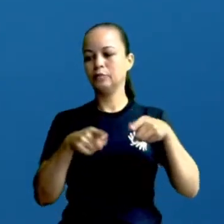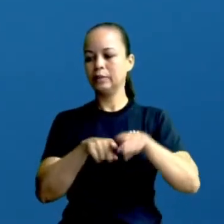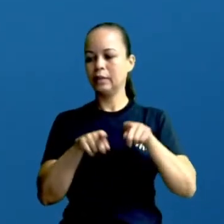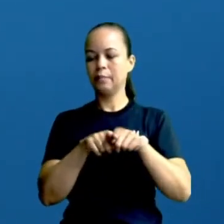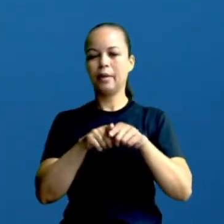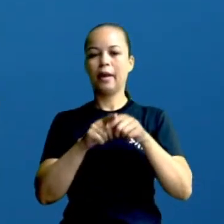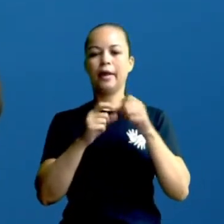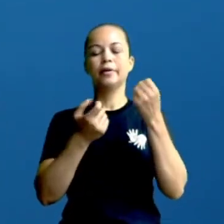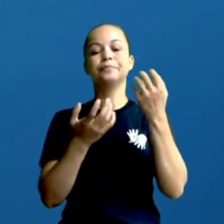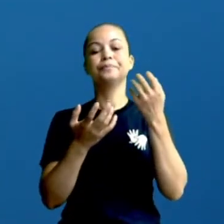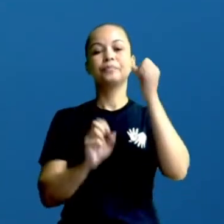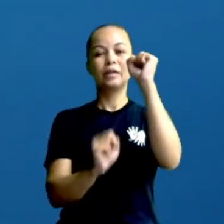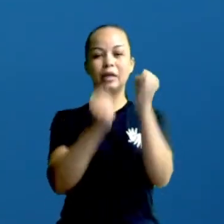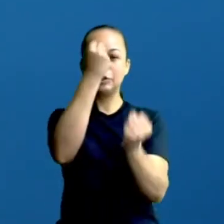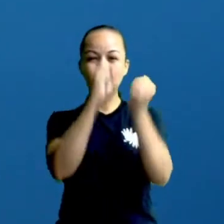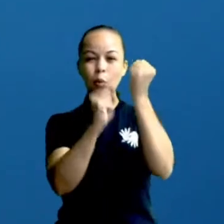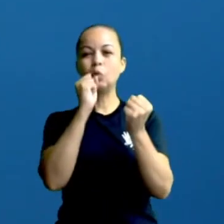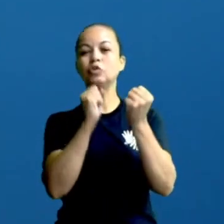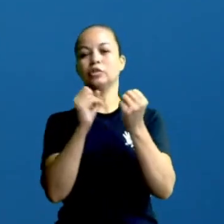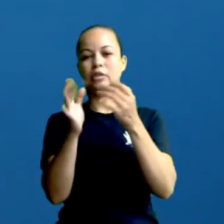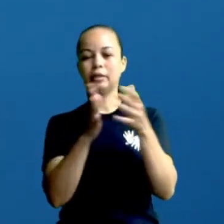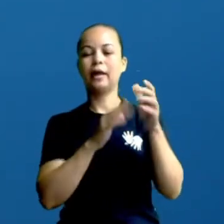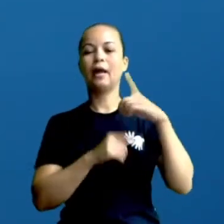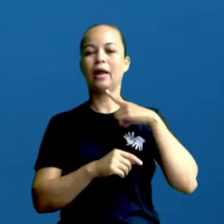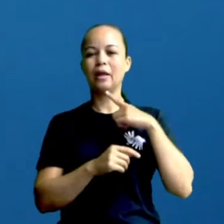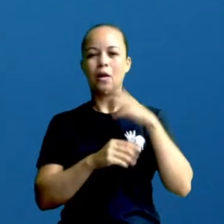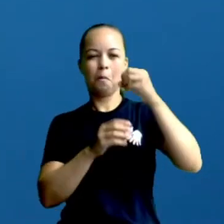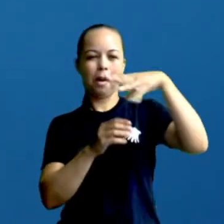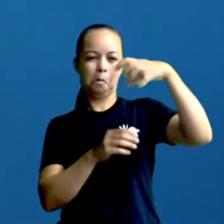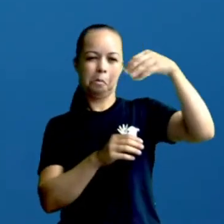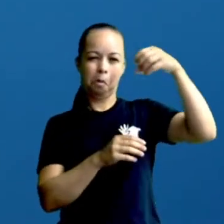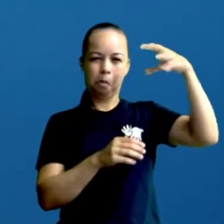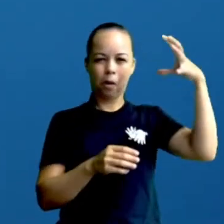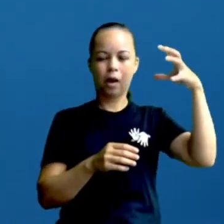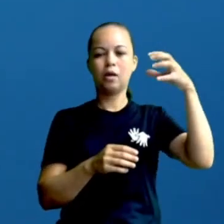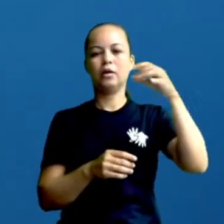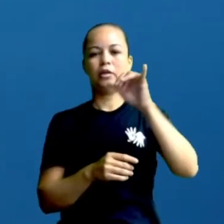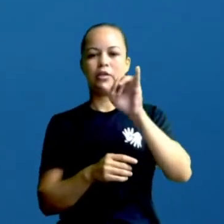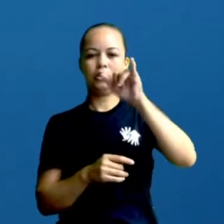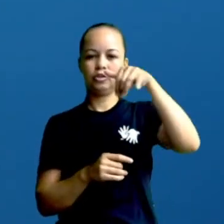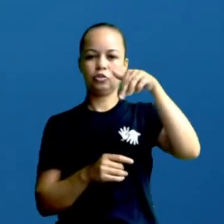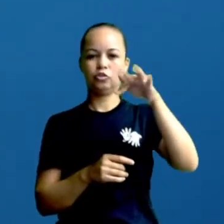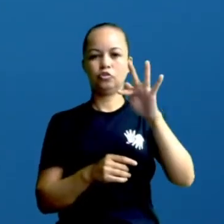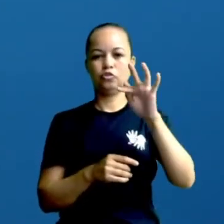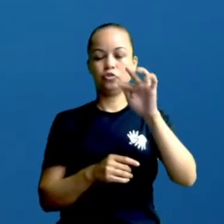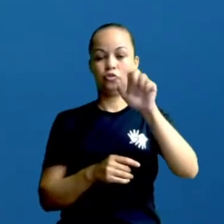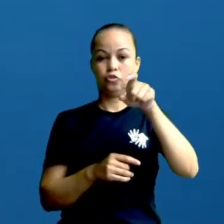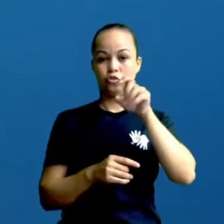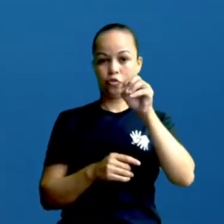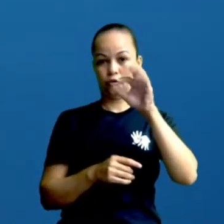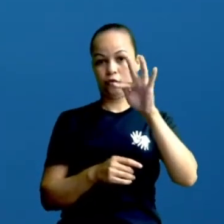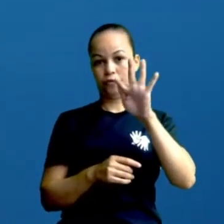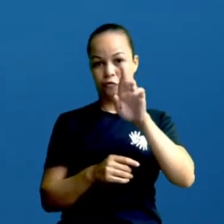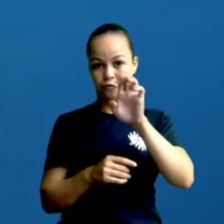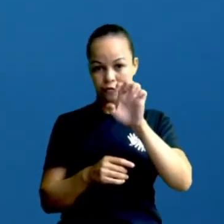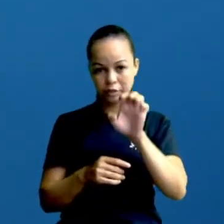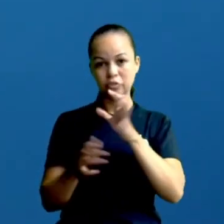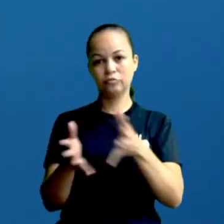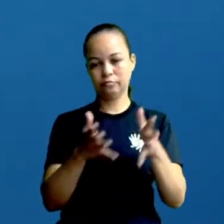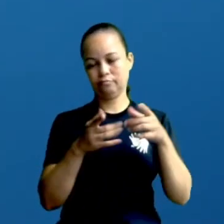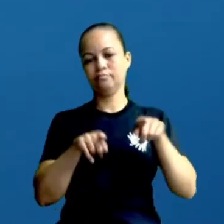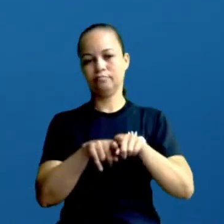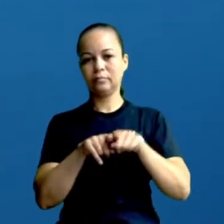crescimento, né, da industrialização, o crescimento da população, né, os municípios que vão ficando cada vez